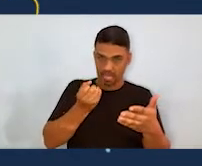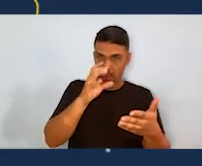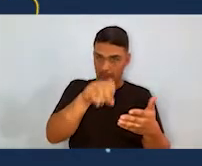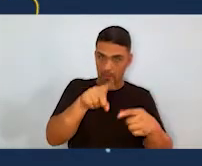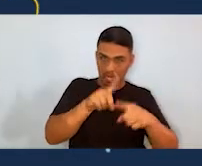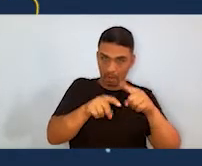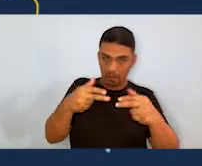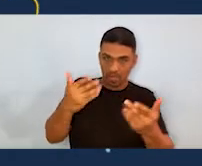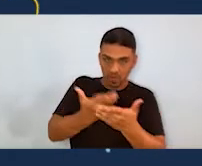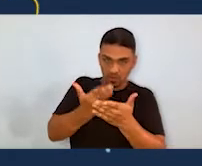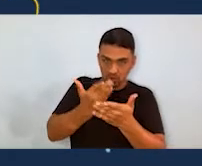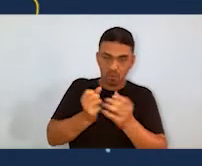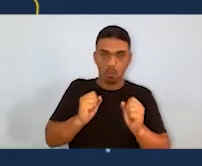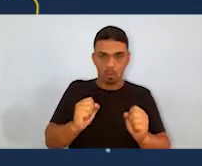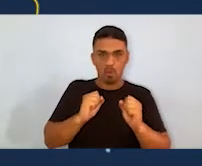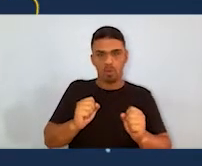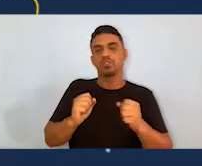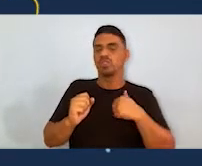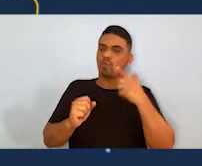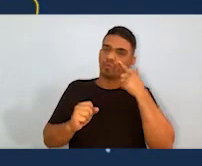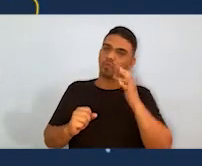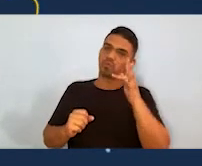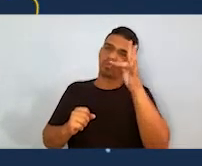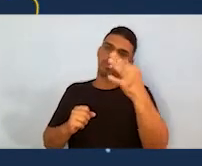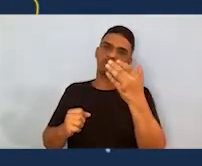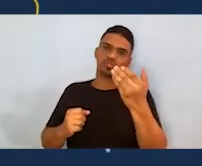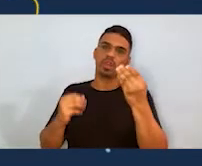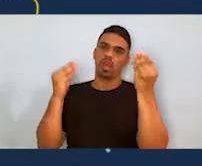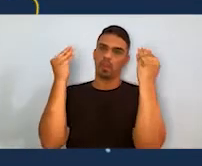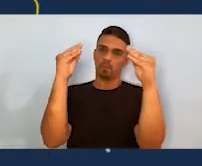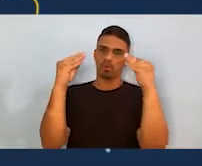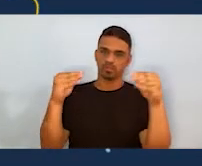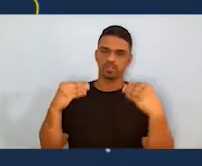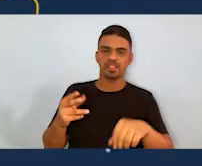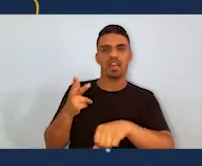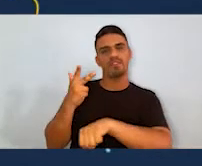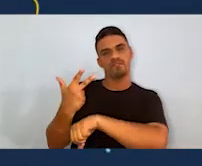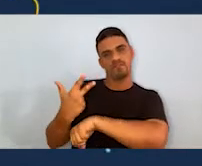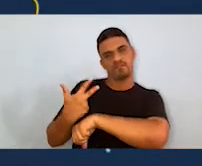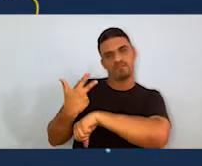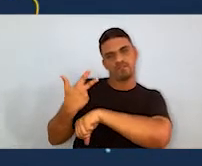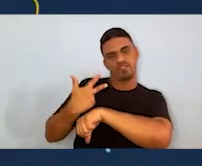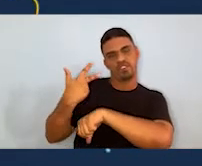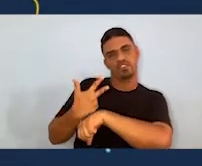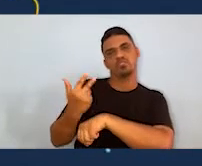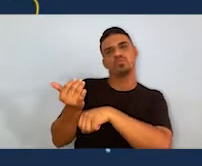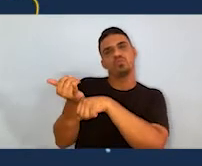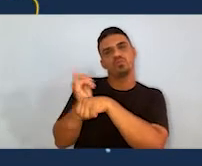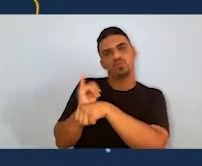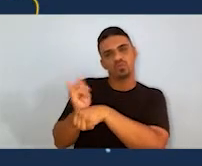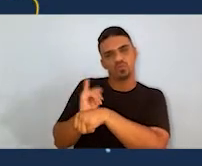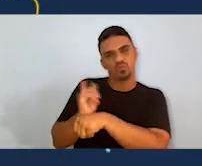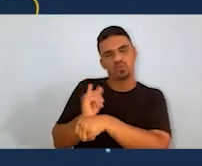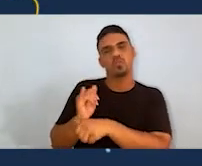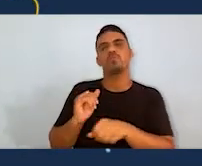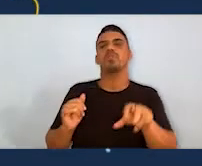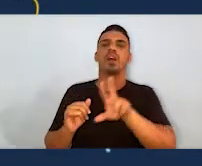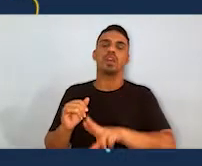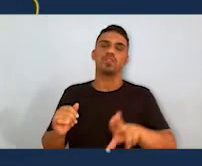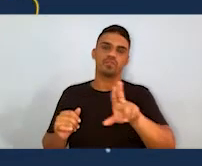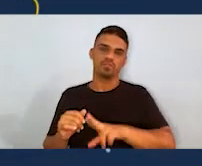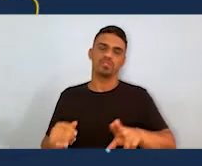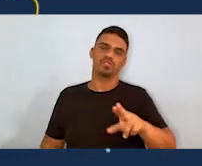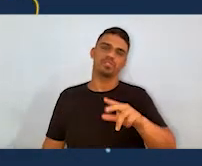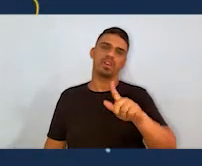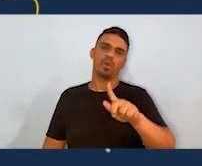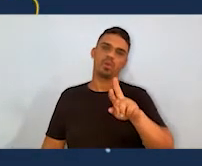estudo, pretendo começar a postar uns vídeos também meio que de speed paint no YouTube, só que eu vou usar o Graphics Gale, aqui